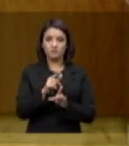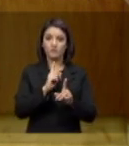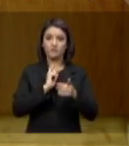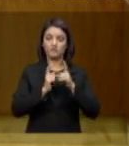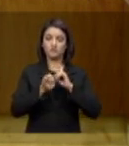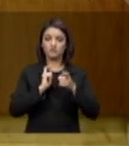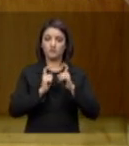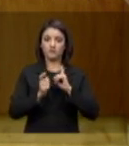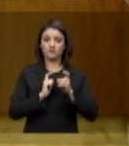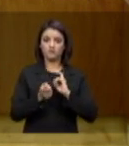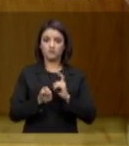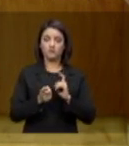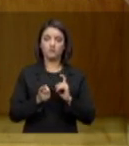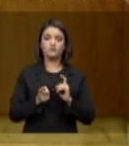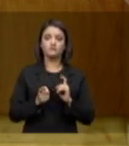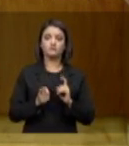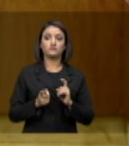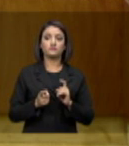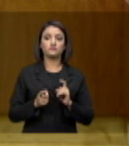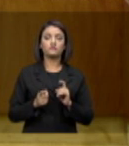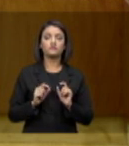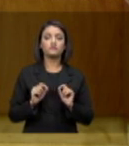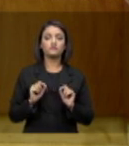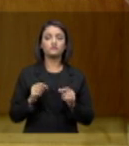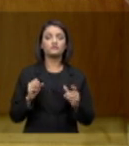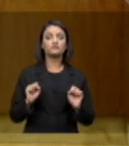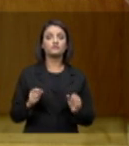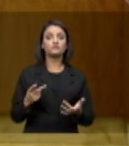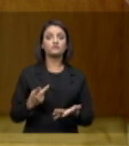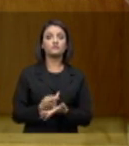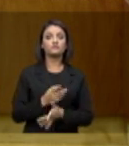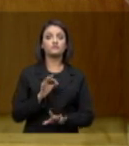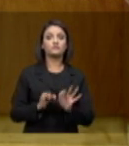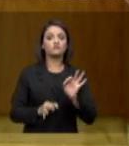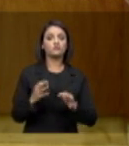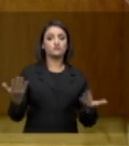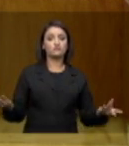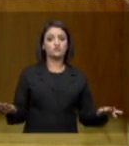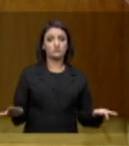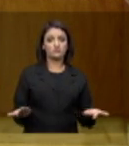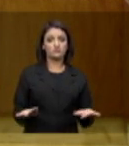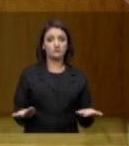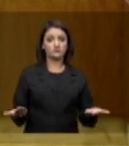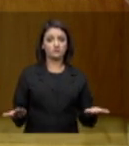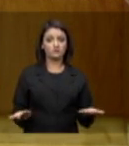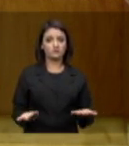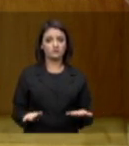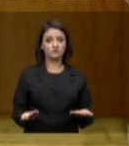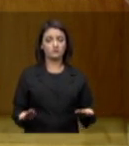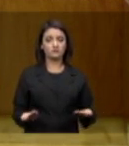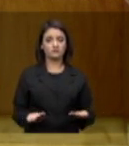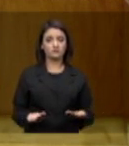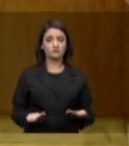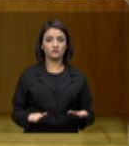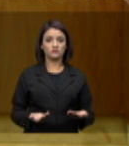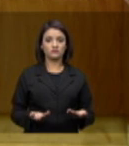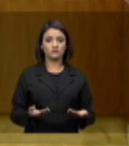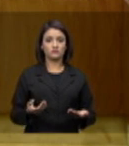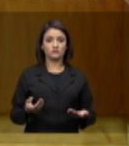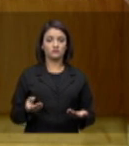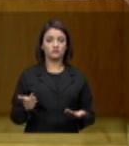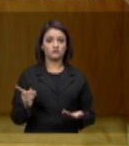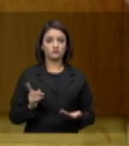a leitura que pode vir de um julgamento neste momento de não referendar